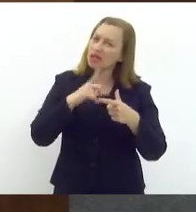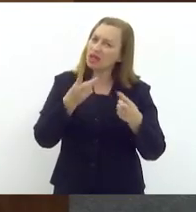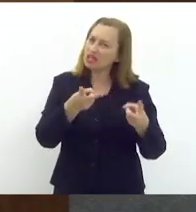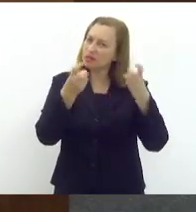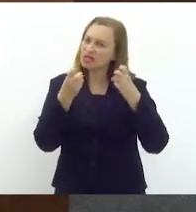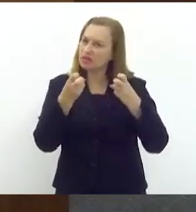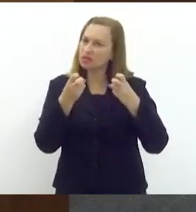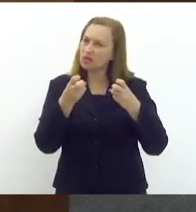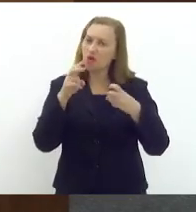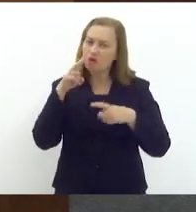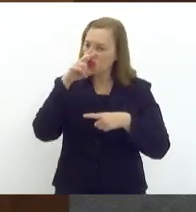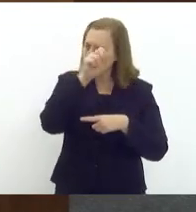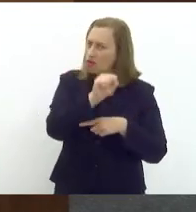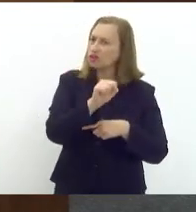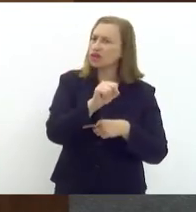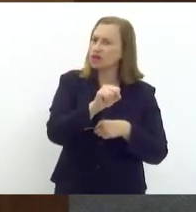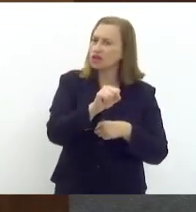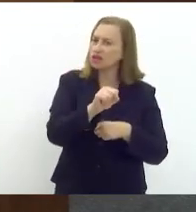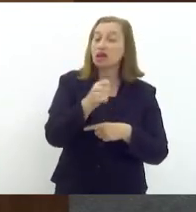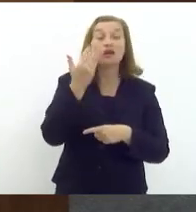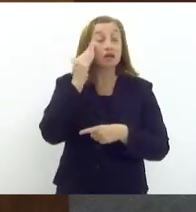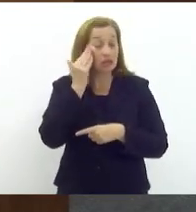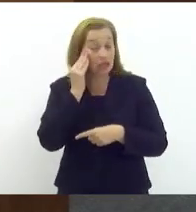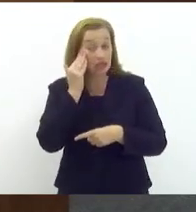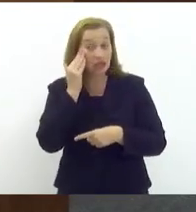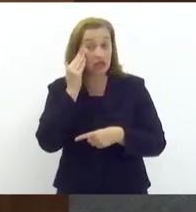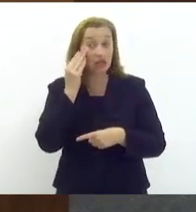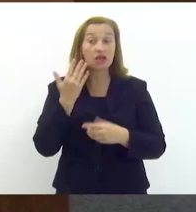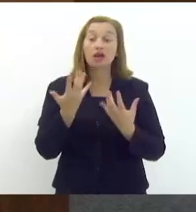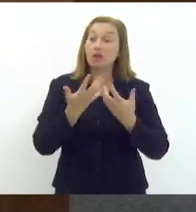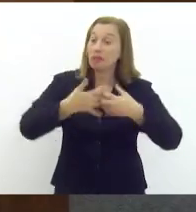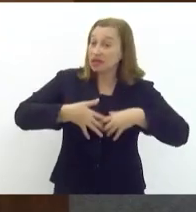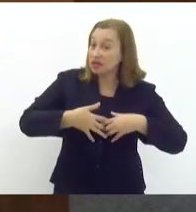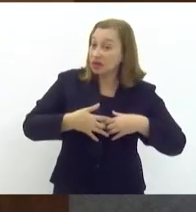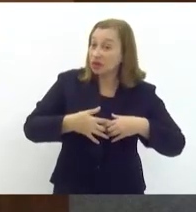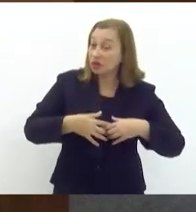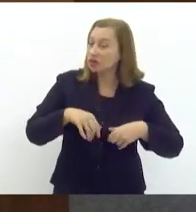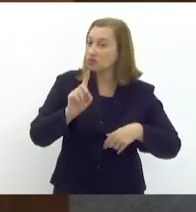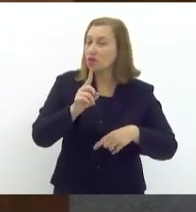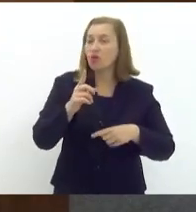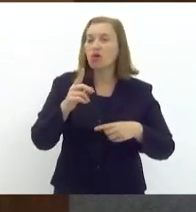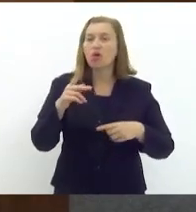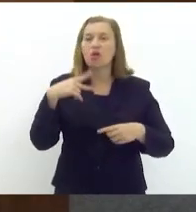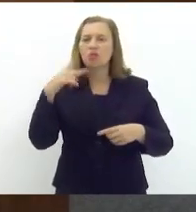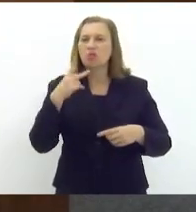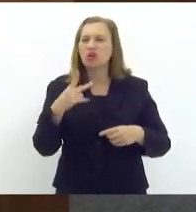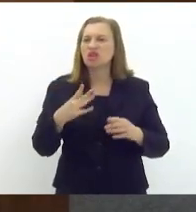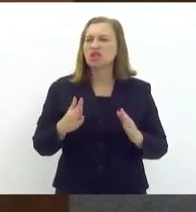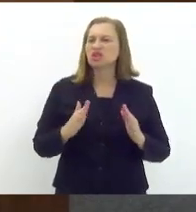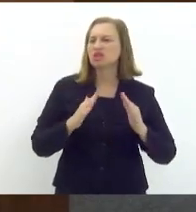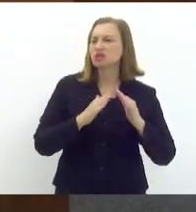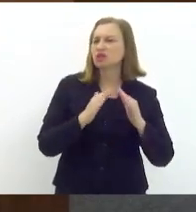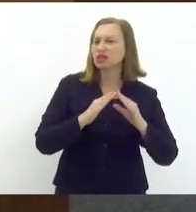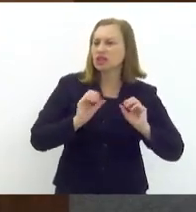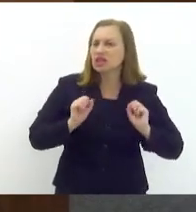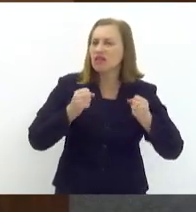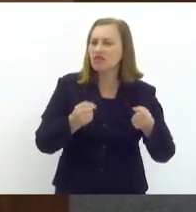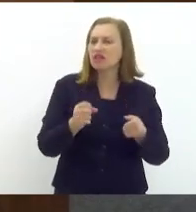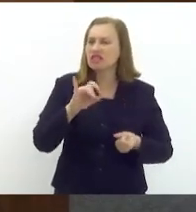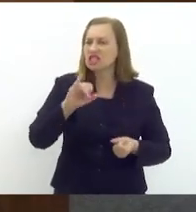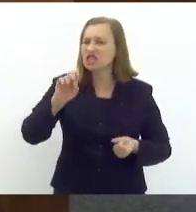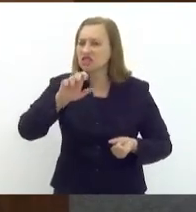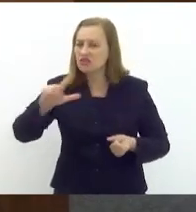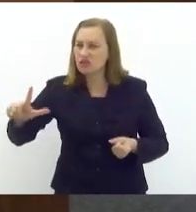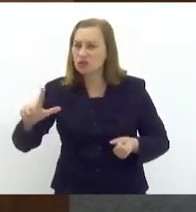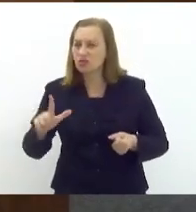fortalece o quanto a gente tem que entender que Petrópolis não vai ter uma política de moradia uma política Defesa Civil uma política de